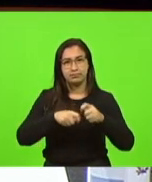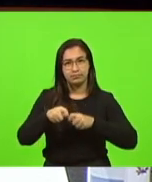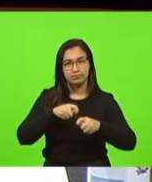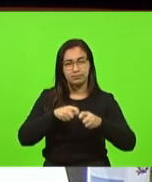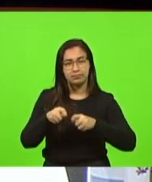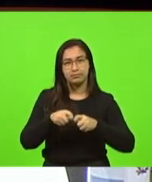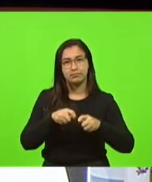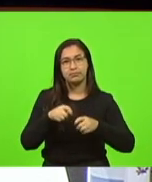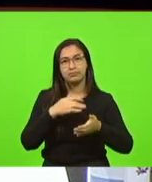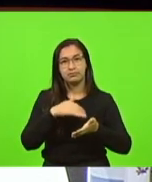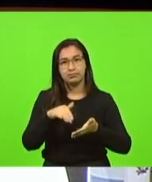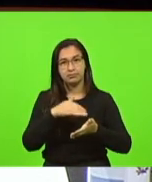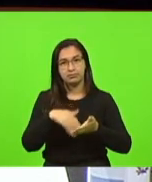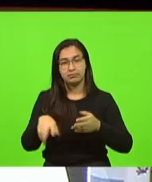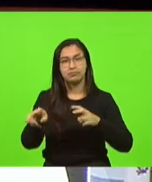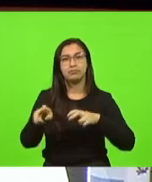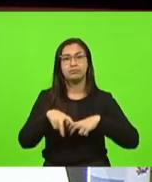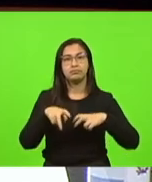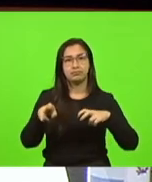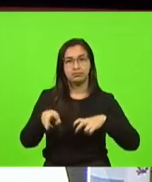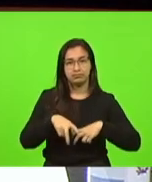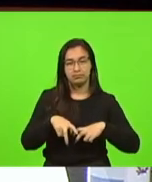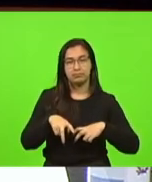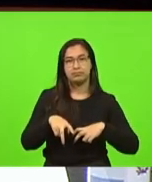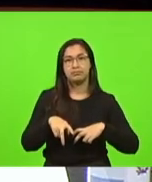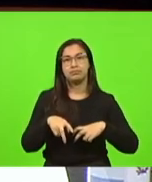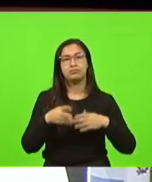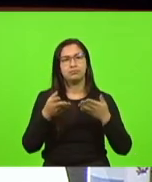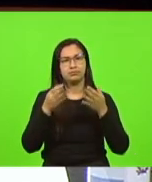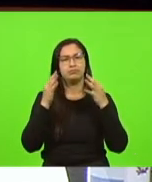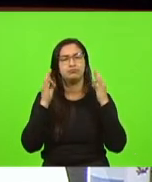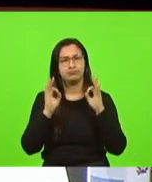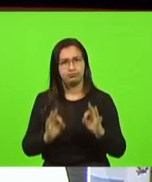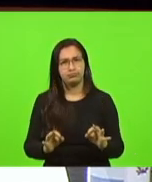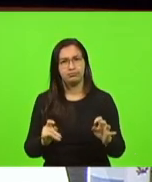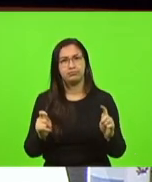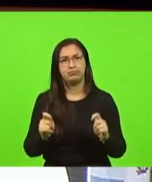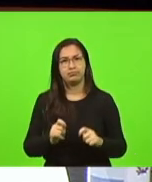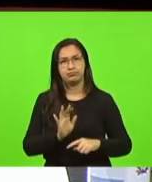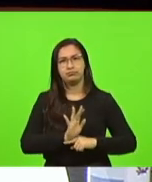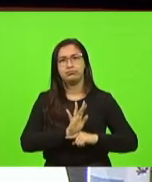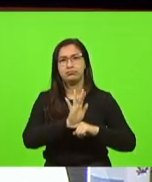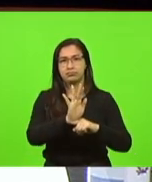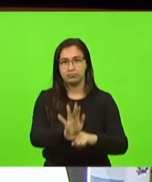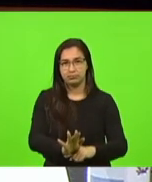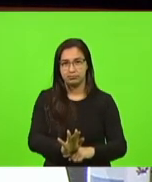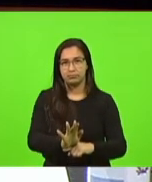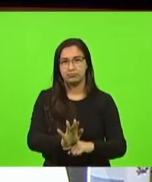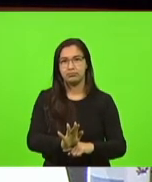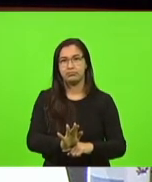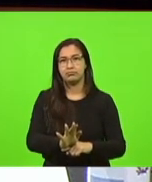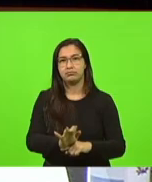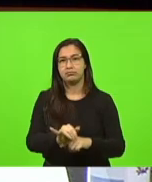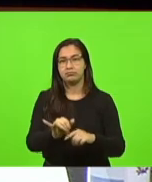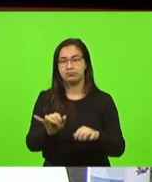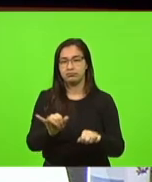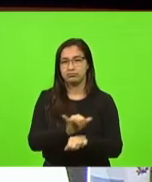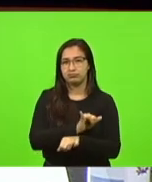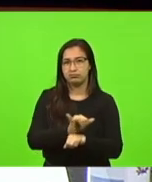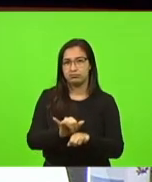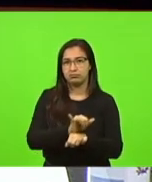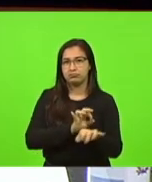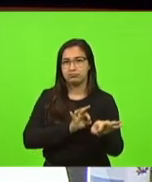como secretário de Agricultura, certamente pôde contribuir muito na construção